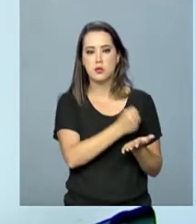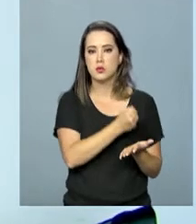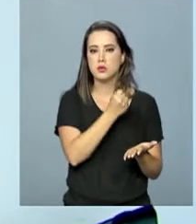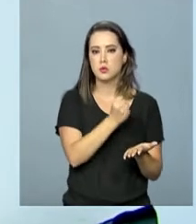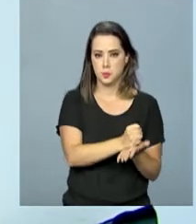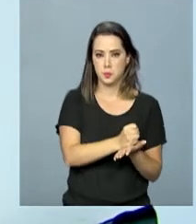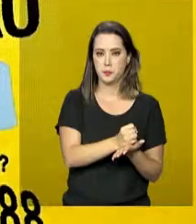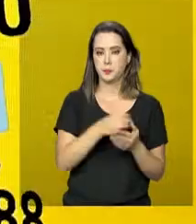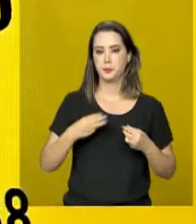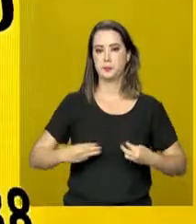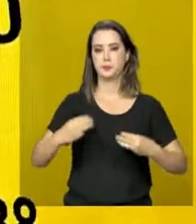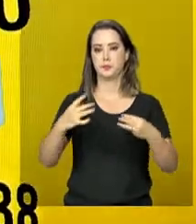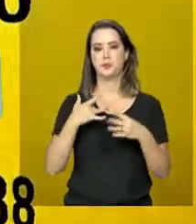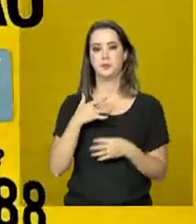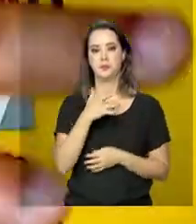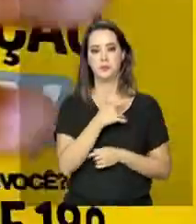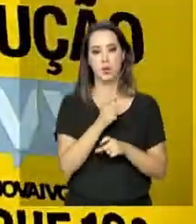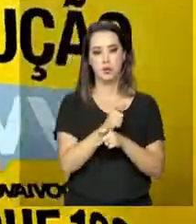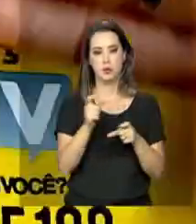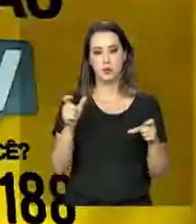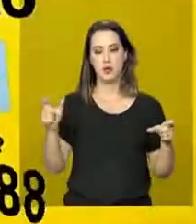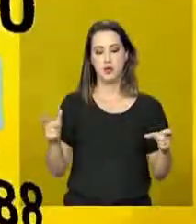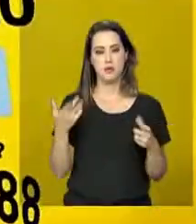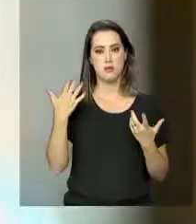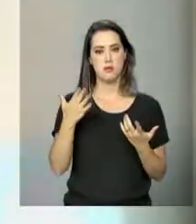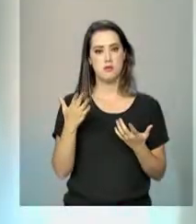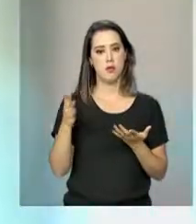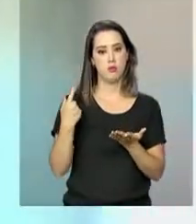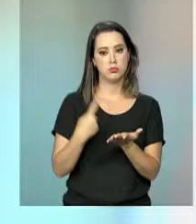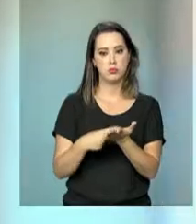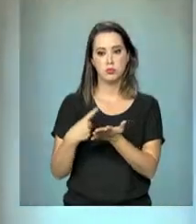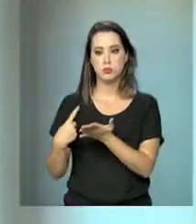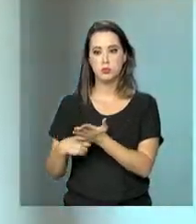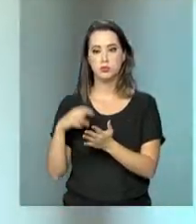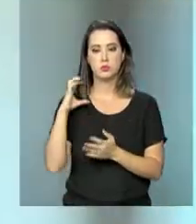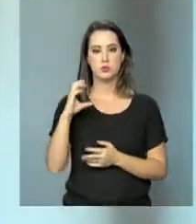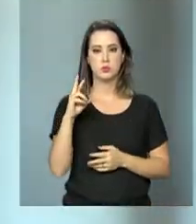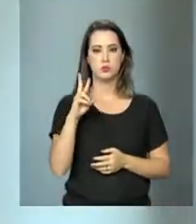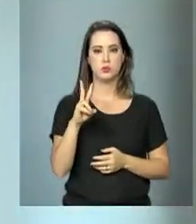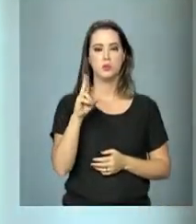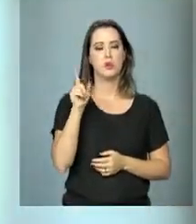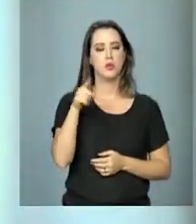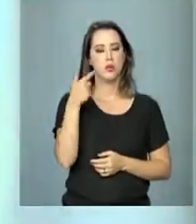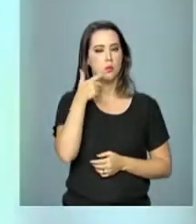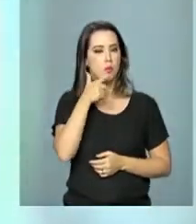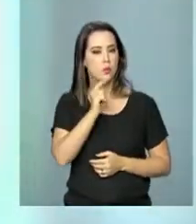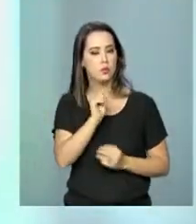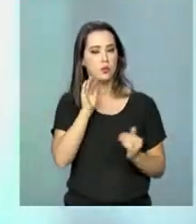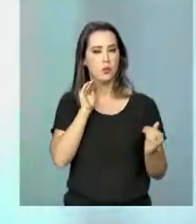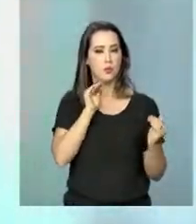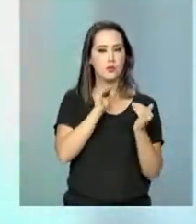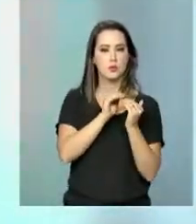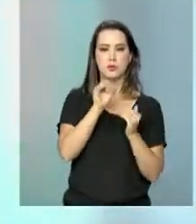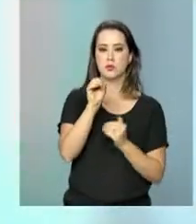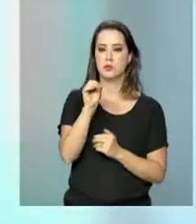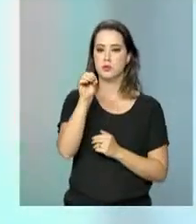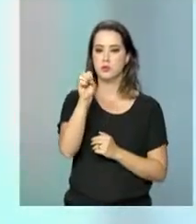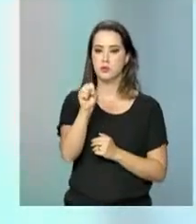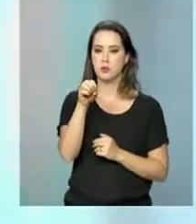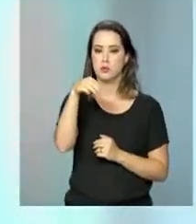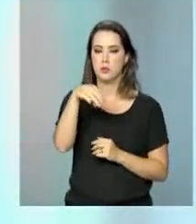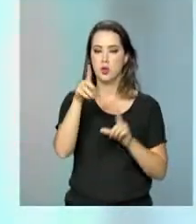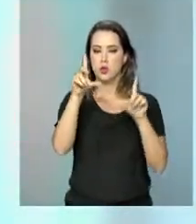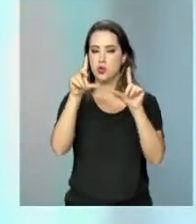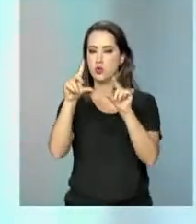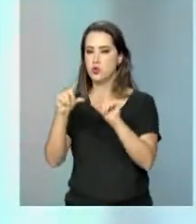da saúde a ampliação do atendimento do cvv é uma das medidas para atingir a meta da organização mundial da saúde de